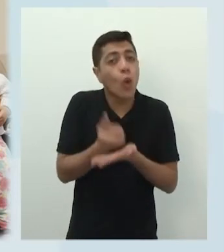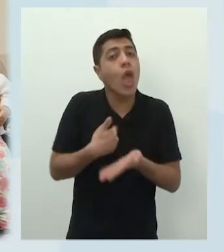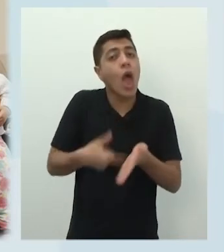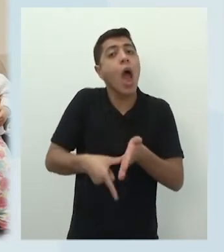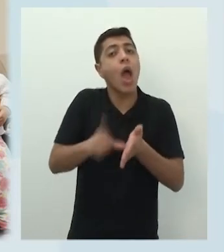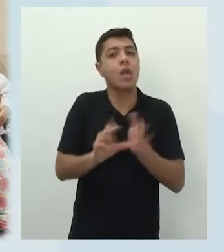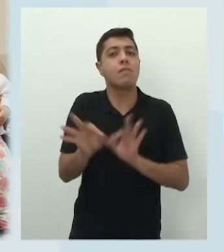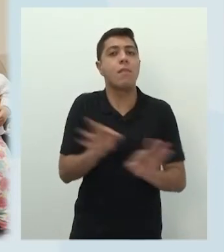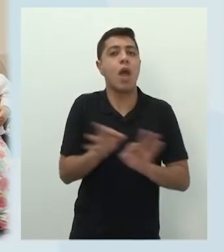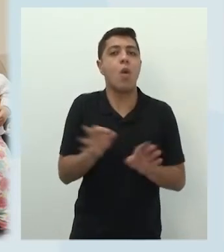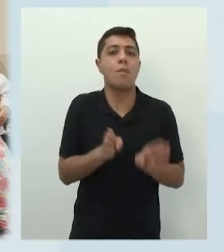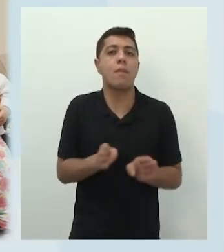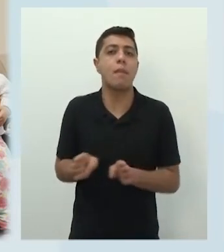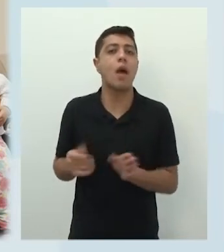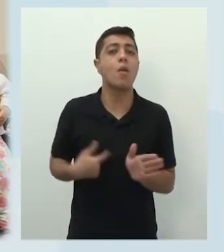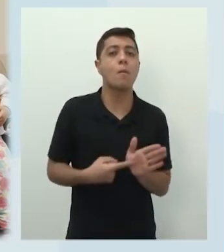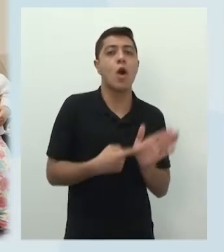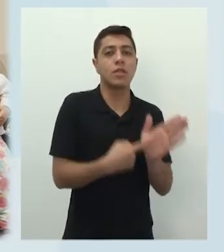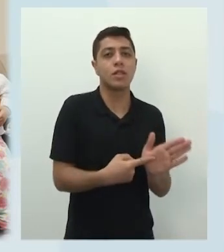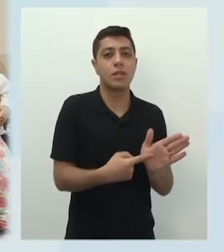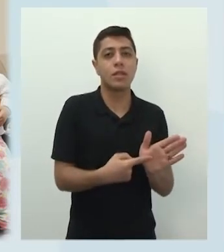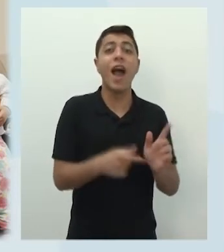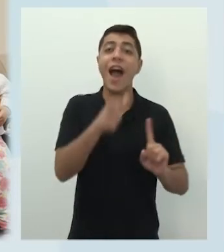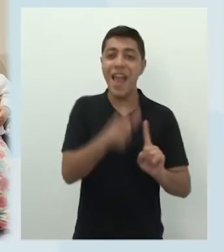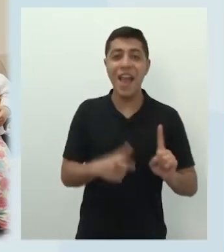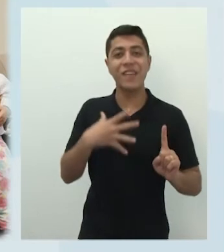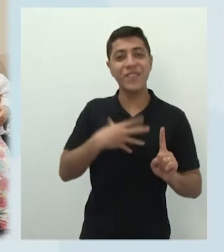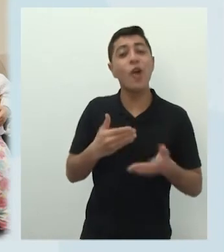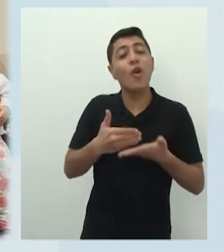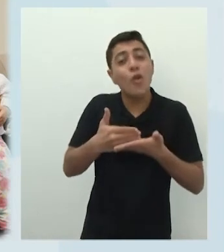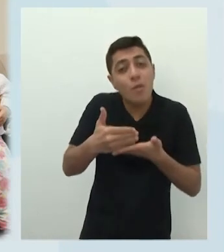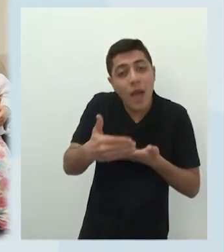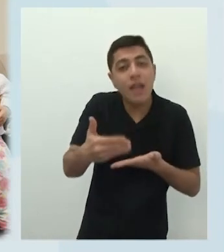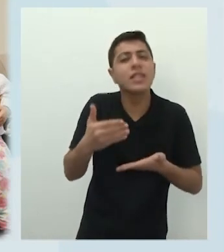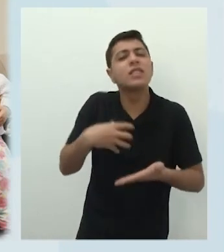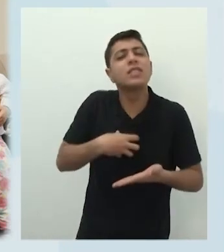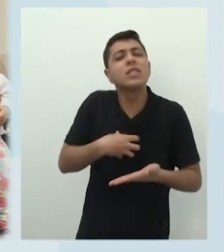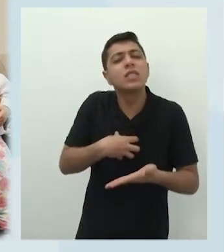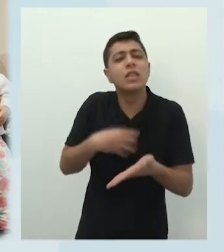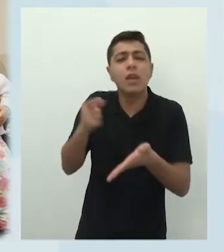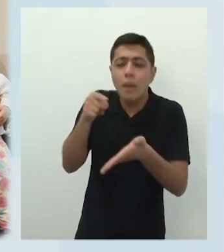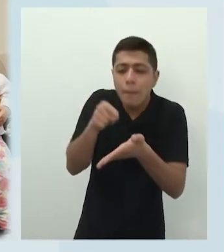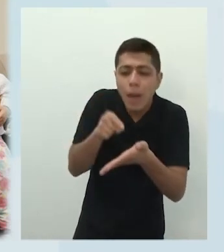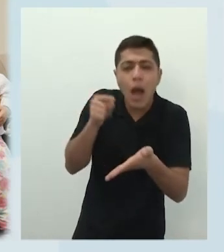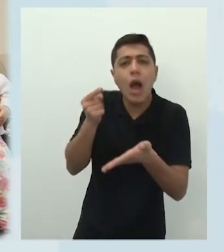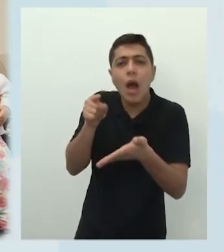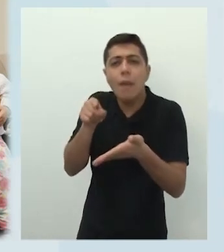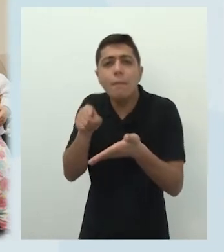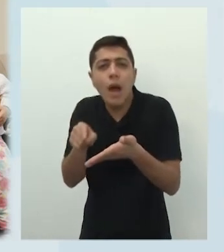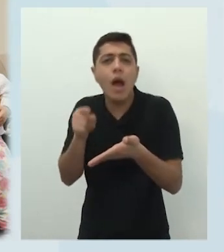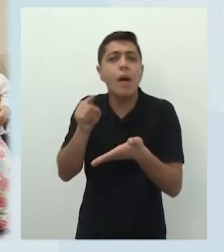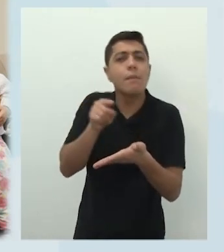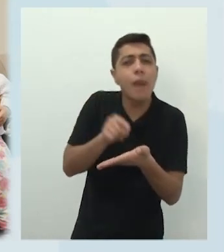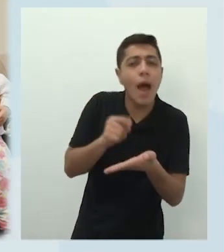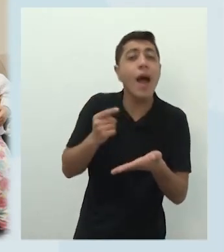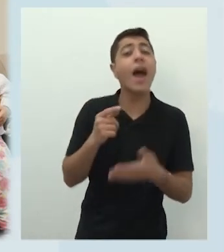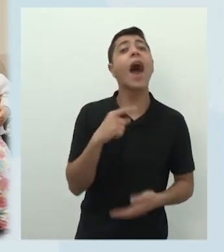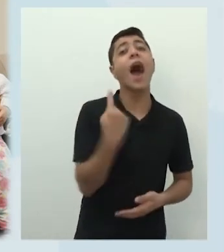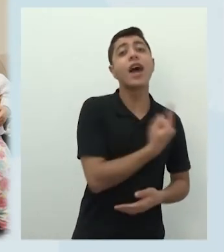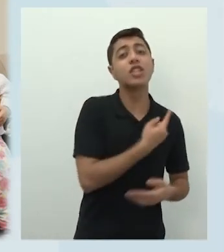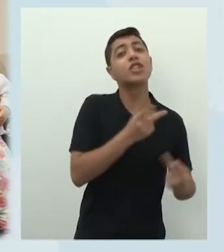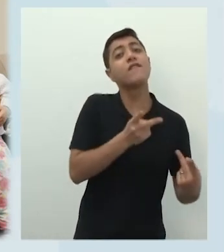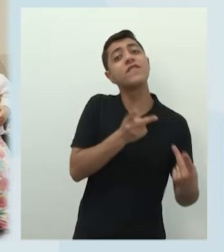sentir ali o touchscreen, começa a sentir lá o manejo, e a gente vai fazer uma visita para a bisavó, e a gente mostra para a bisavó